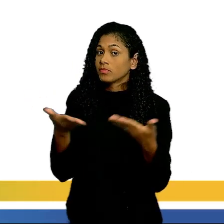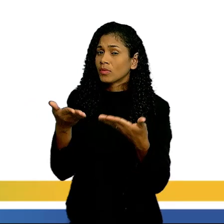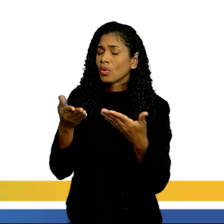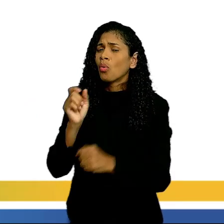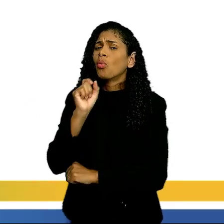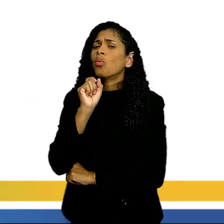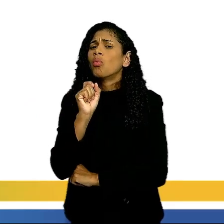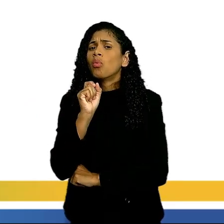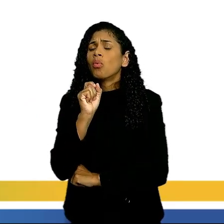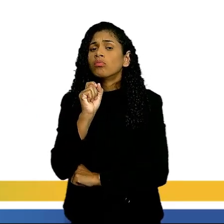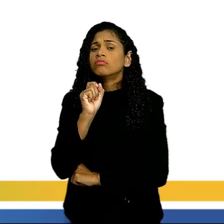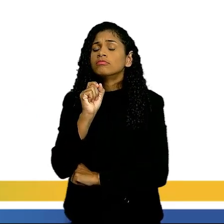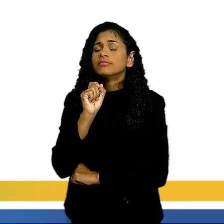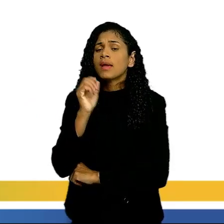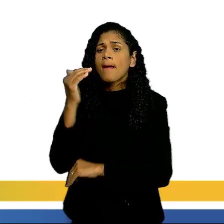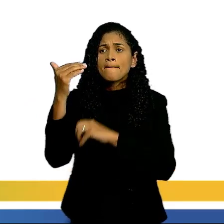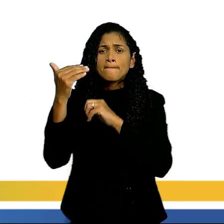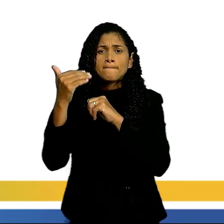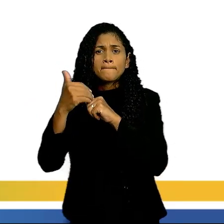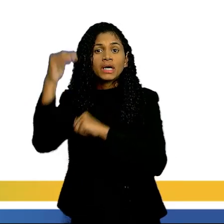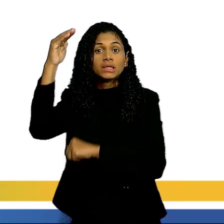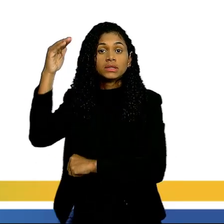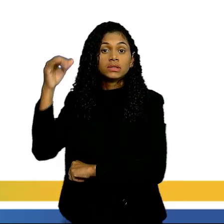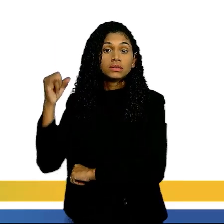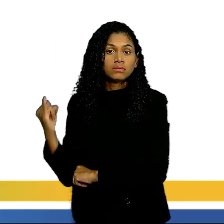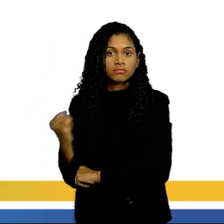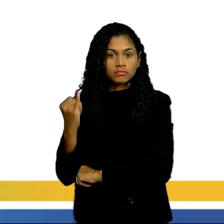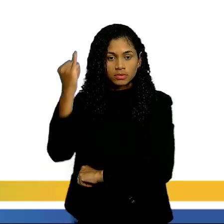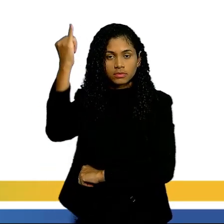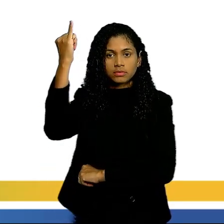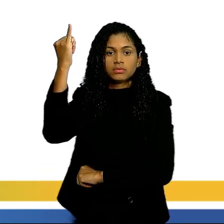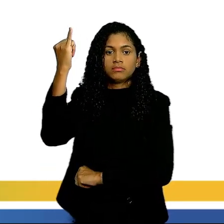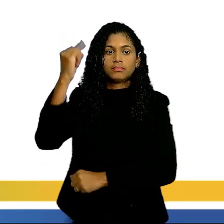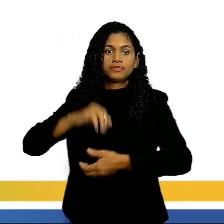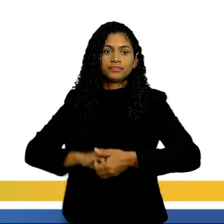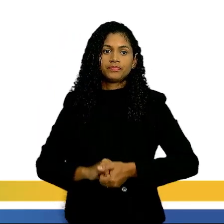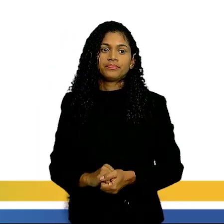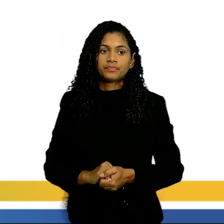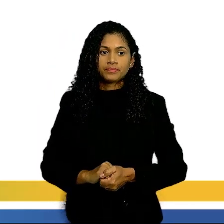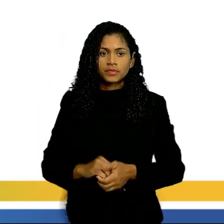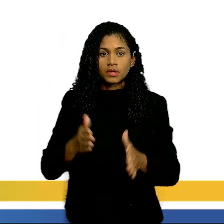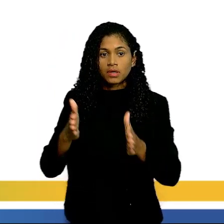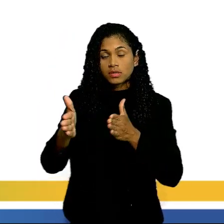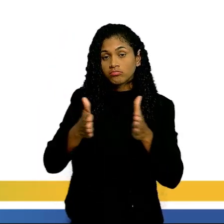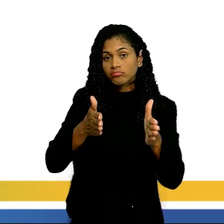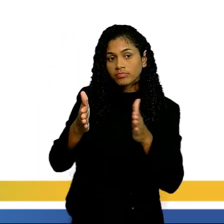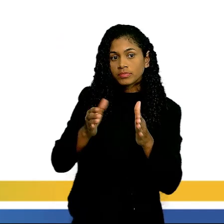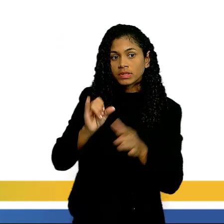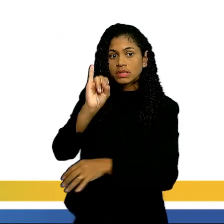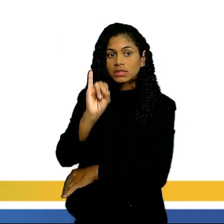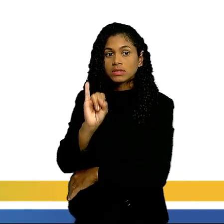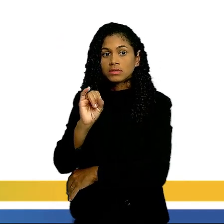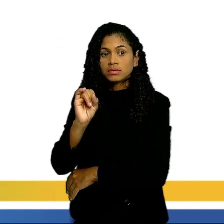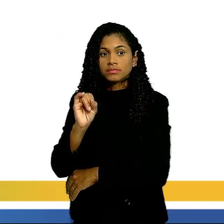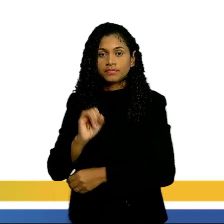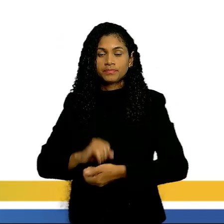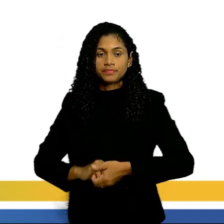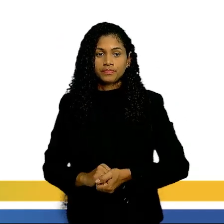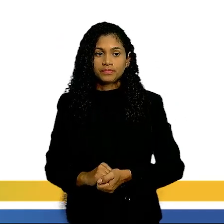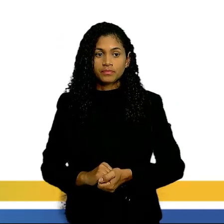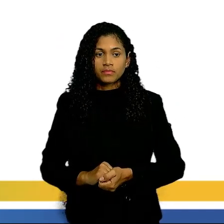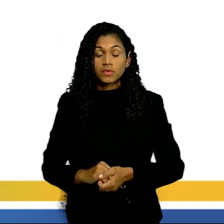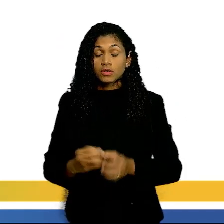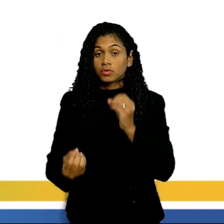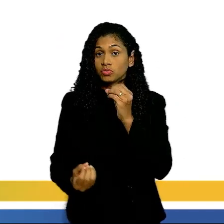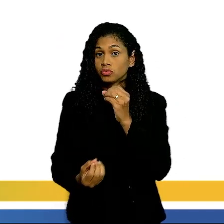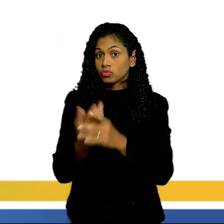mais marcou a fase constitucional. Em meio a toda essa confusão, vão surgir dois partidos políticos no